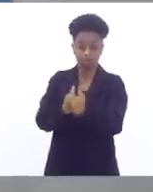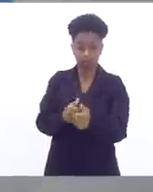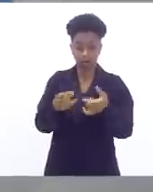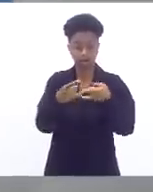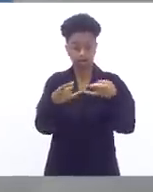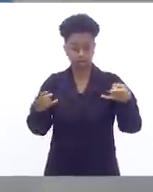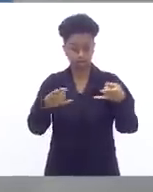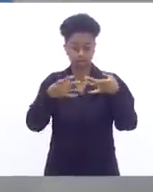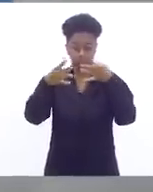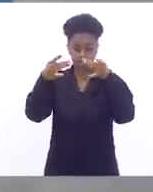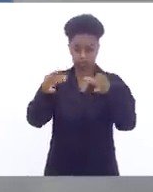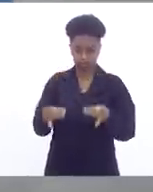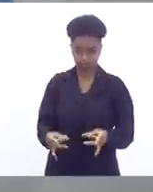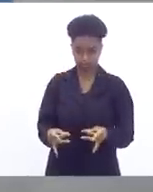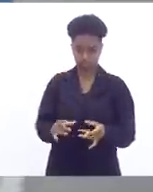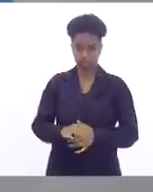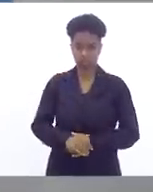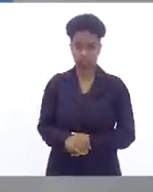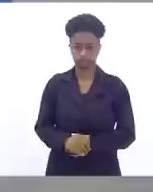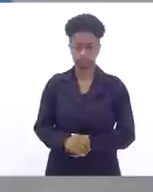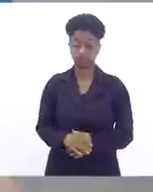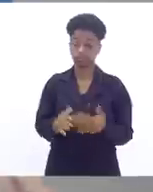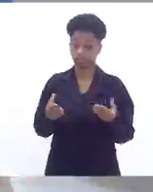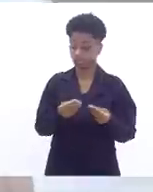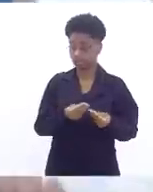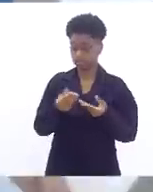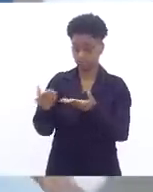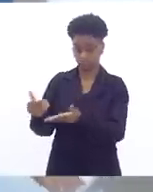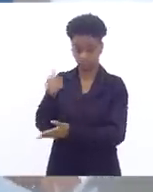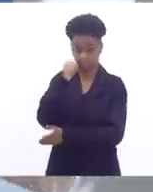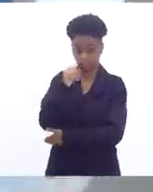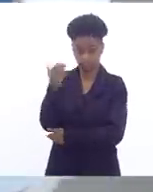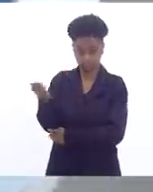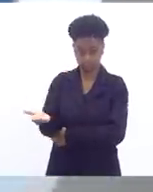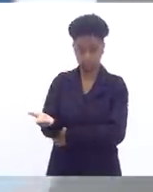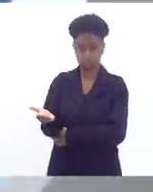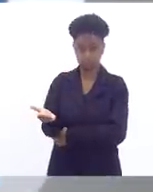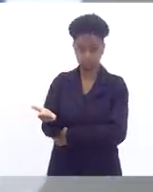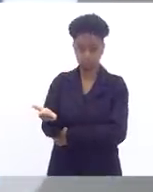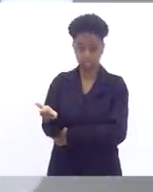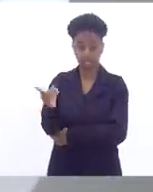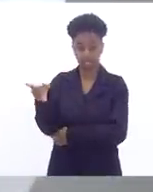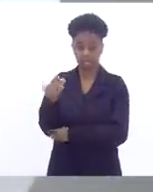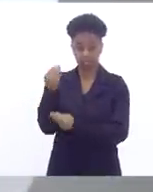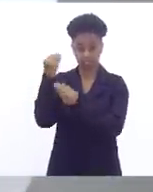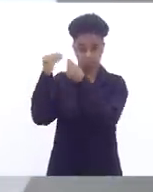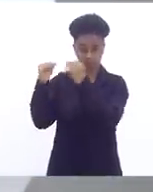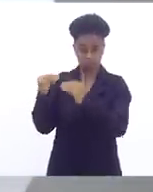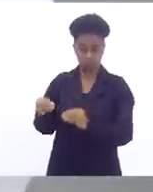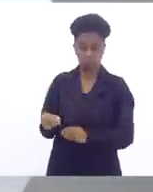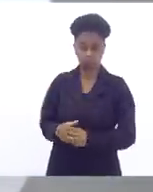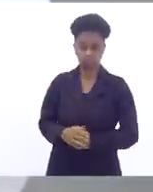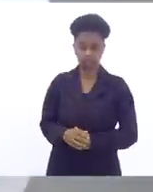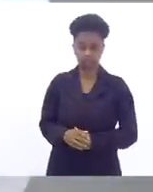isso aqui foi entregue essa senhora da segunda colocou aqui é